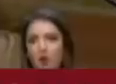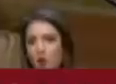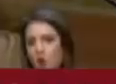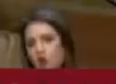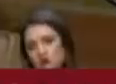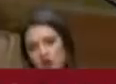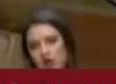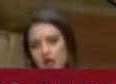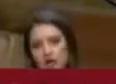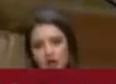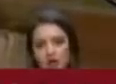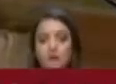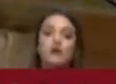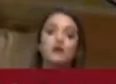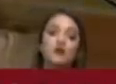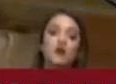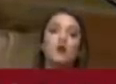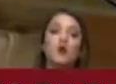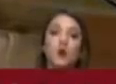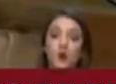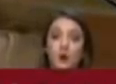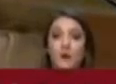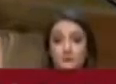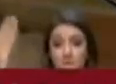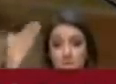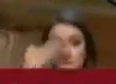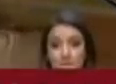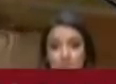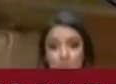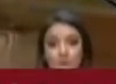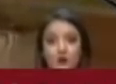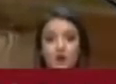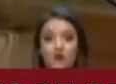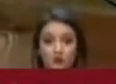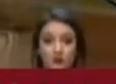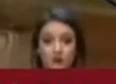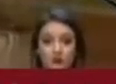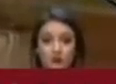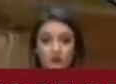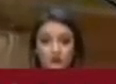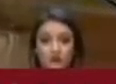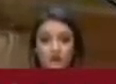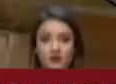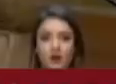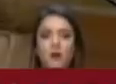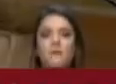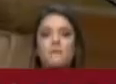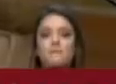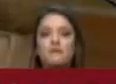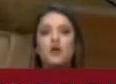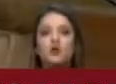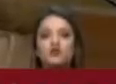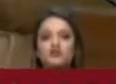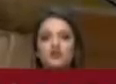também, Tiago, desculpa me alongar, mas as pessoas estão muito carentes de uma solução, né? E